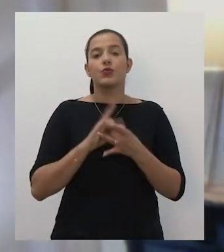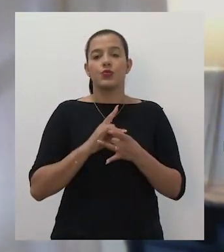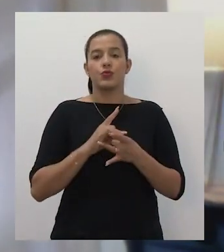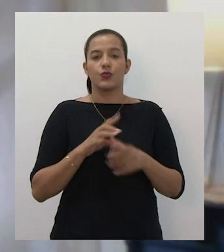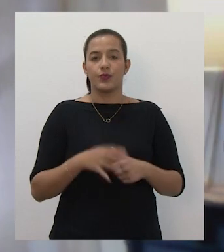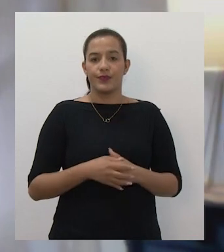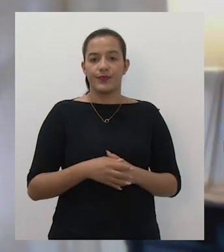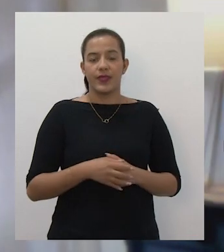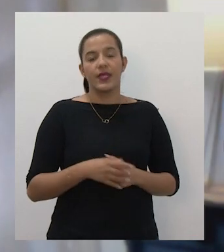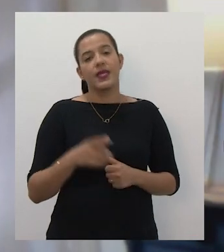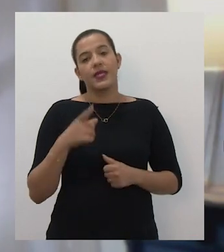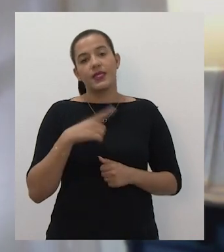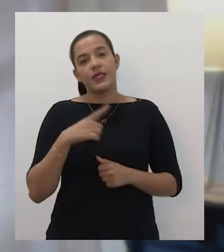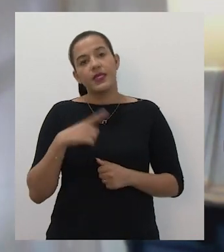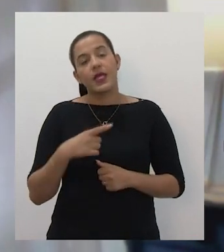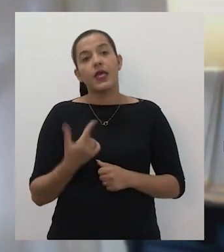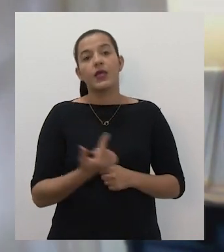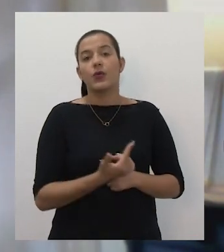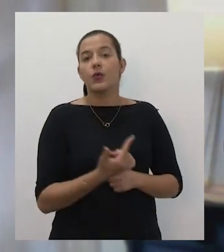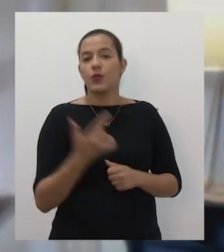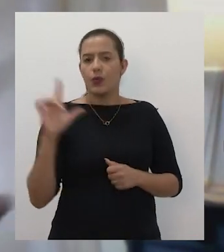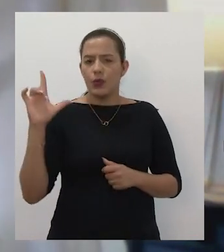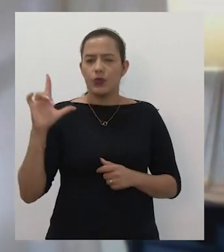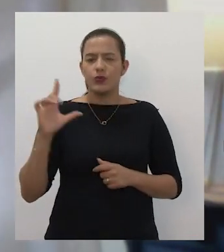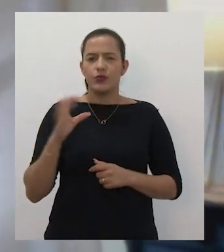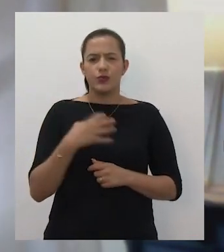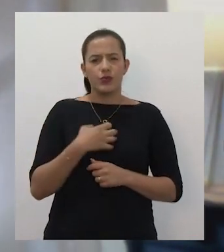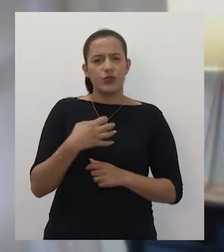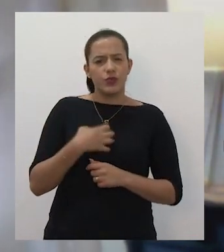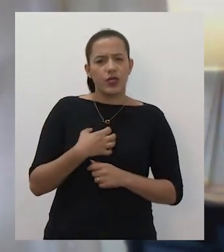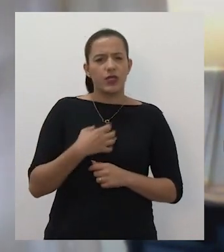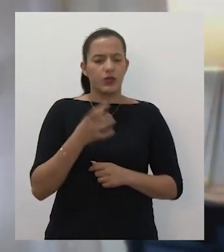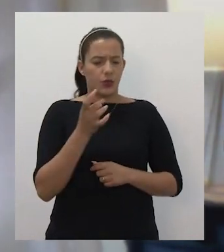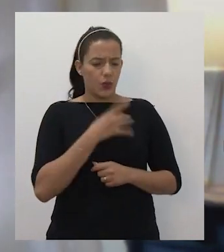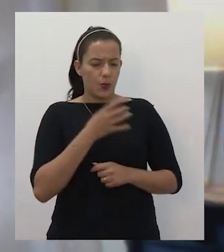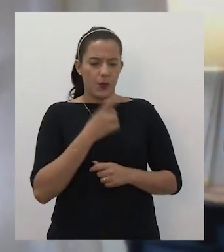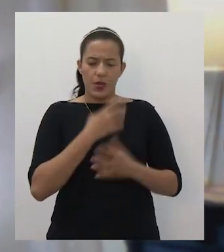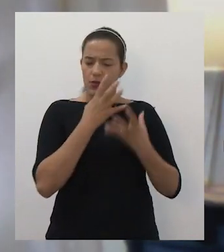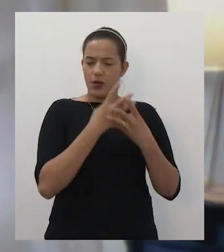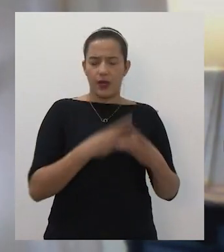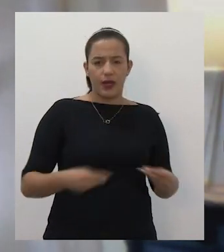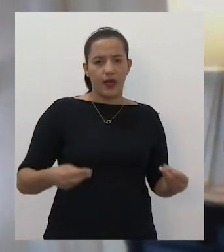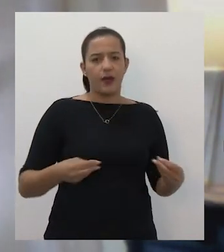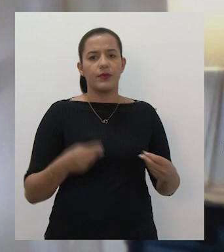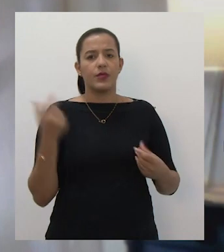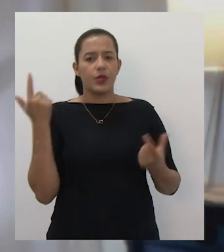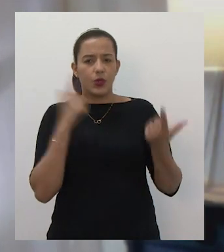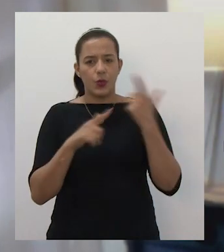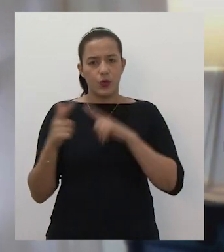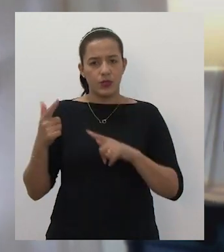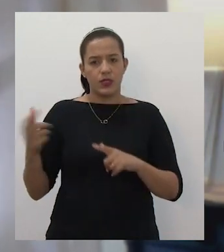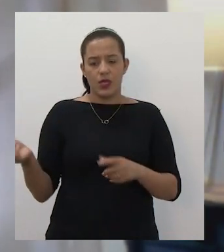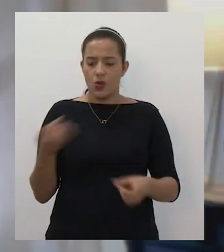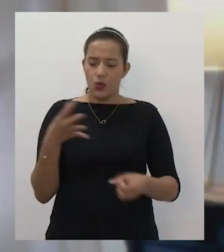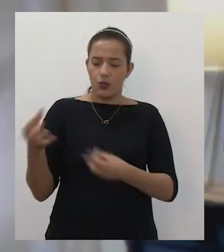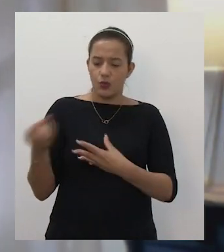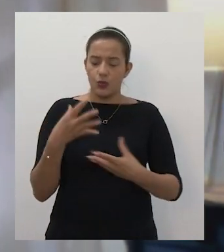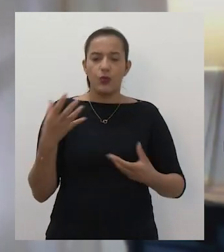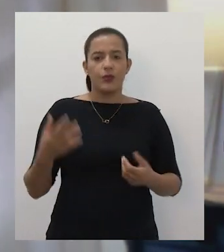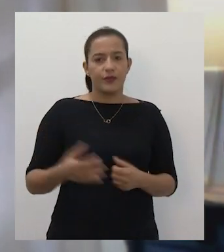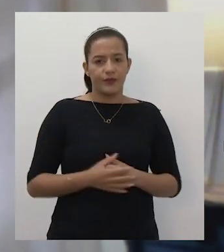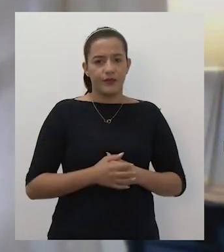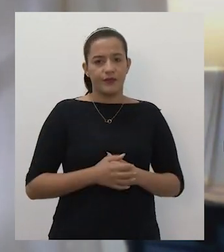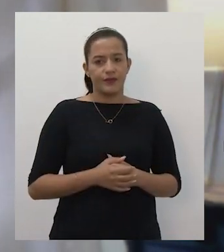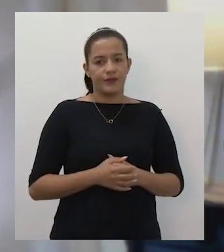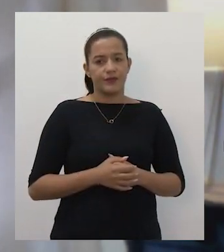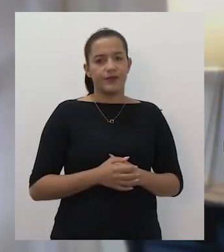que existe alguma forma de superar este medo que vem assim quase inerentemente atrelado à abertura ao